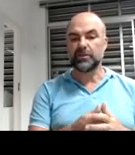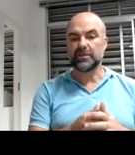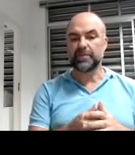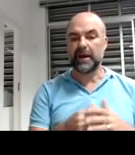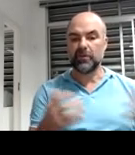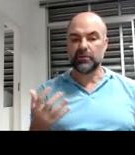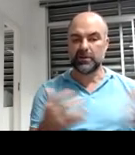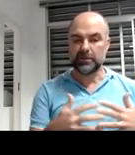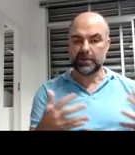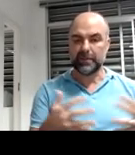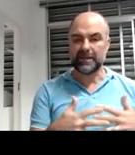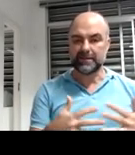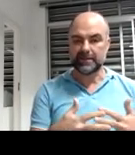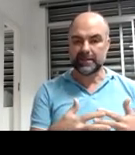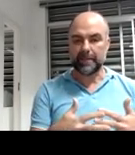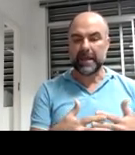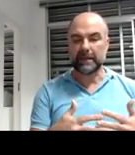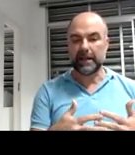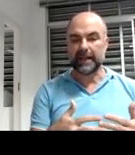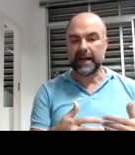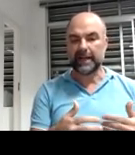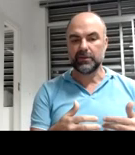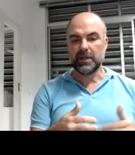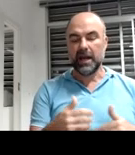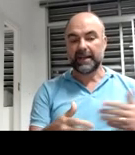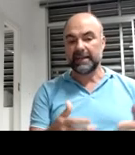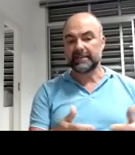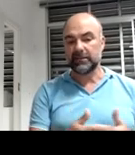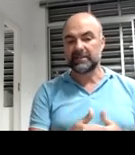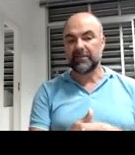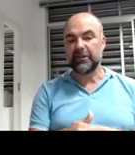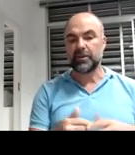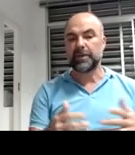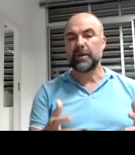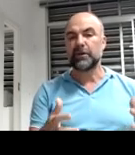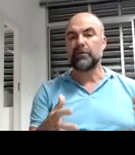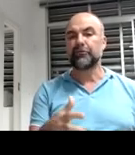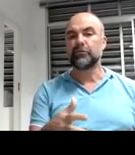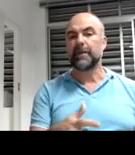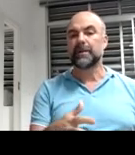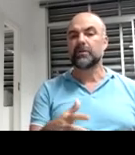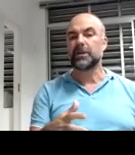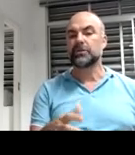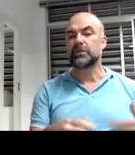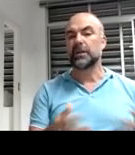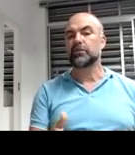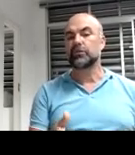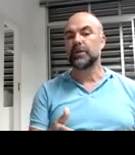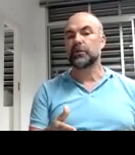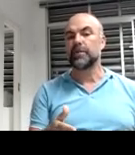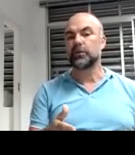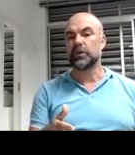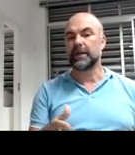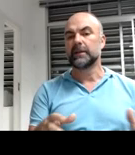estadual e municipal, onde também está bem interligado. A criação da Seventure, o primeiro fundo capital de risco dentro